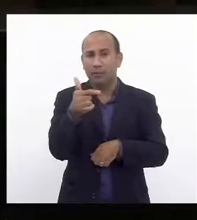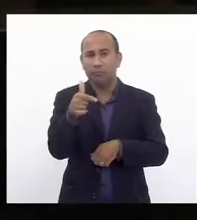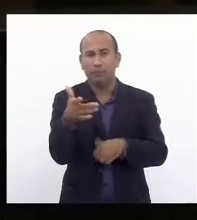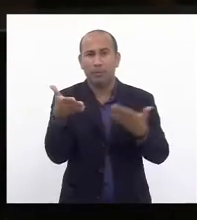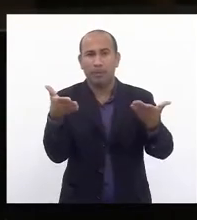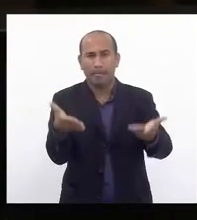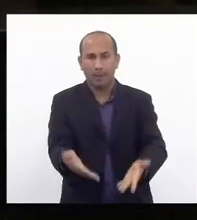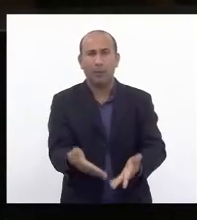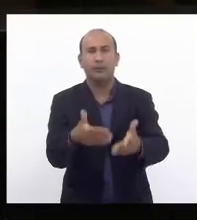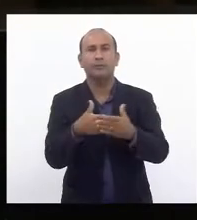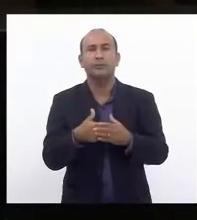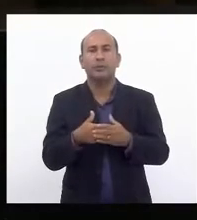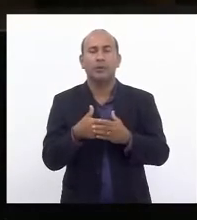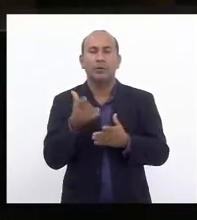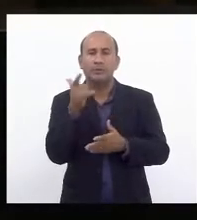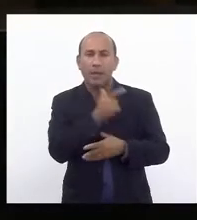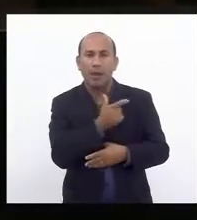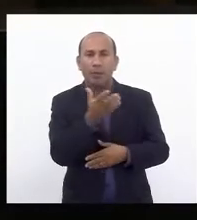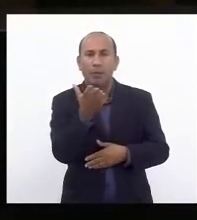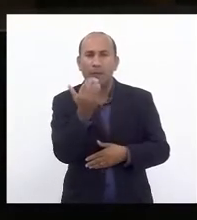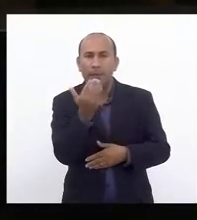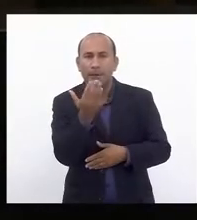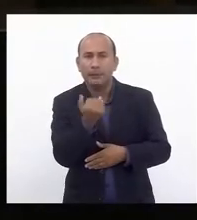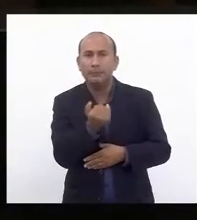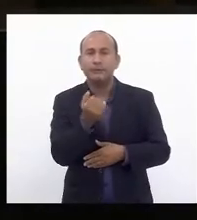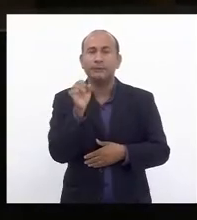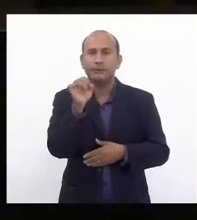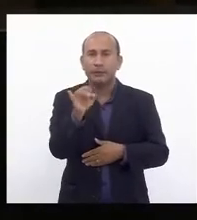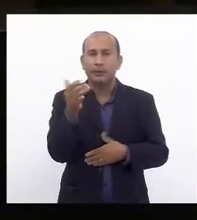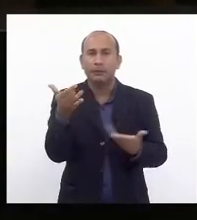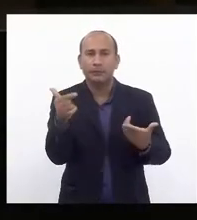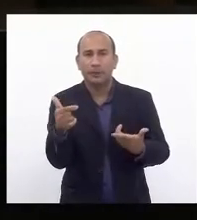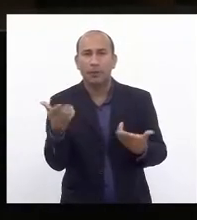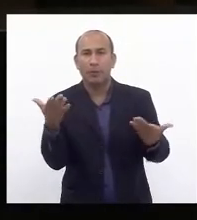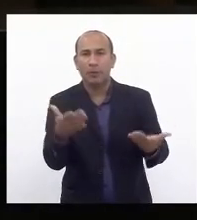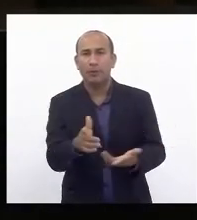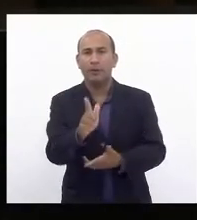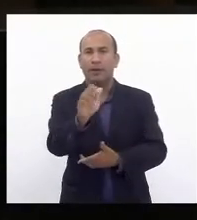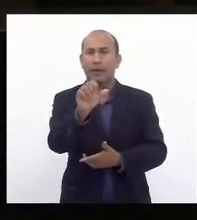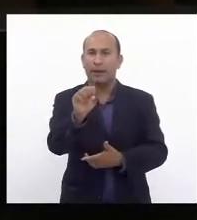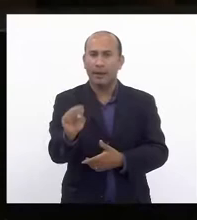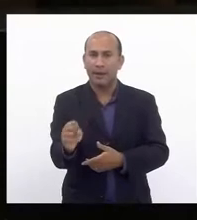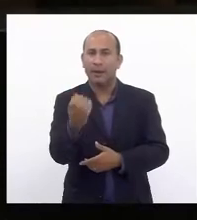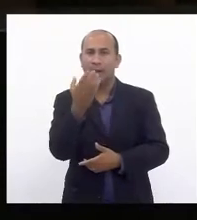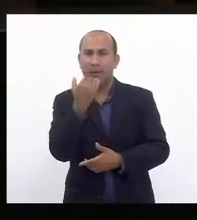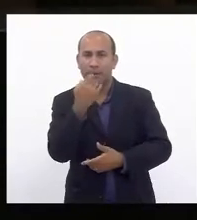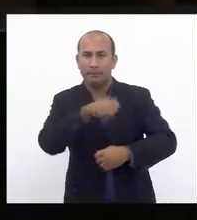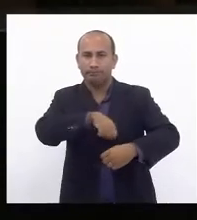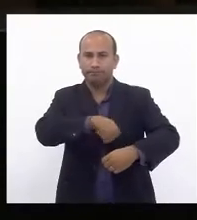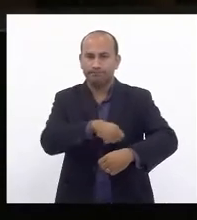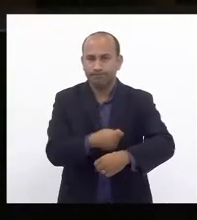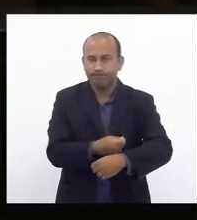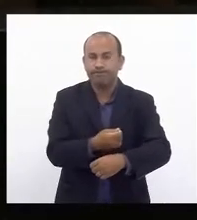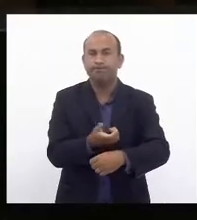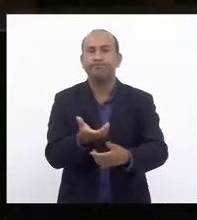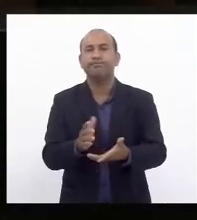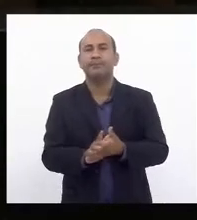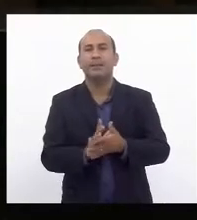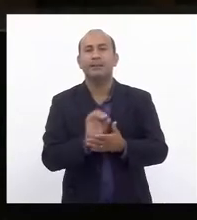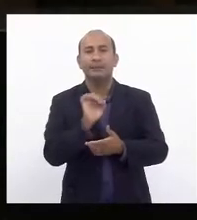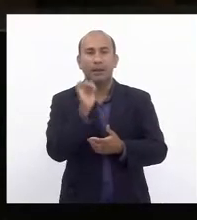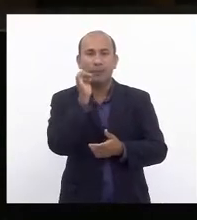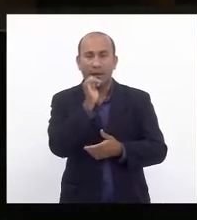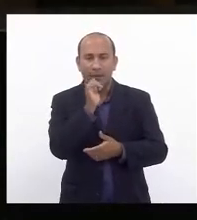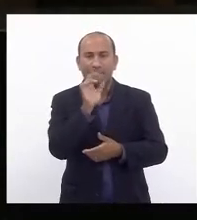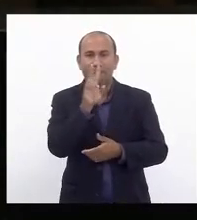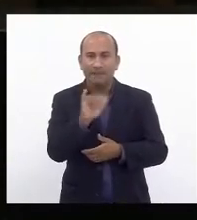hoje acesso à comida, se ela não tem hoje acesso ao gás de cozinha, você imagine se essa mulher vai ter